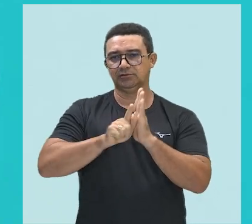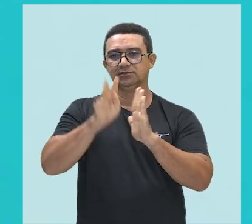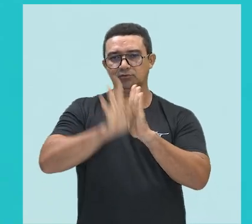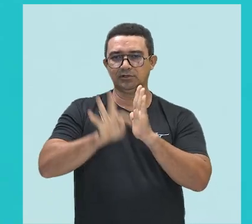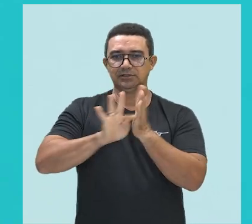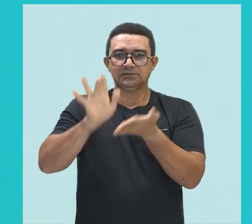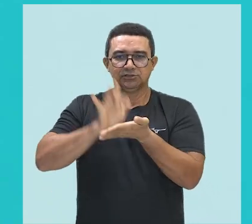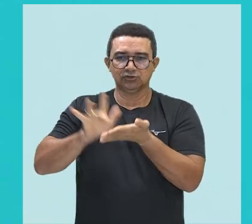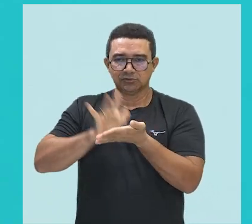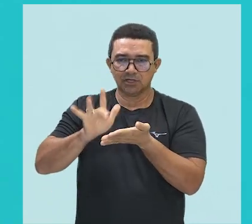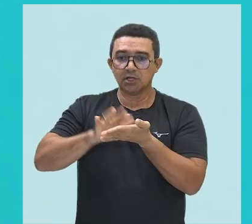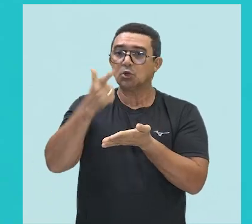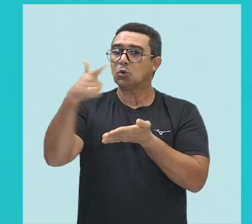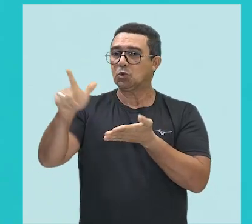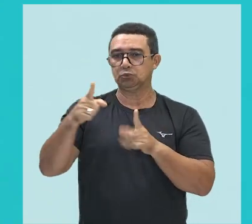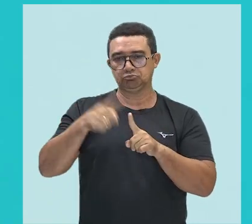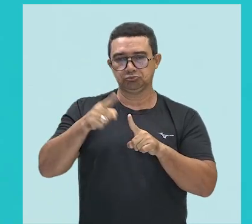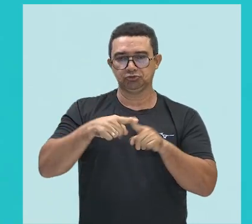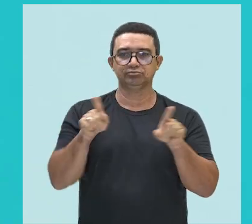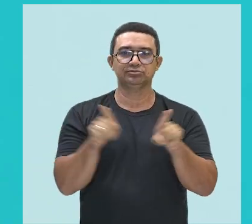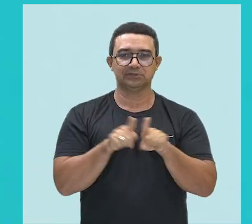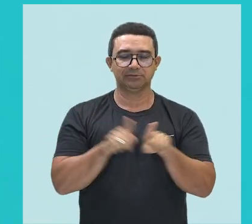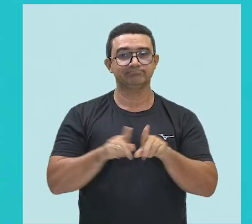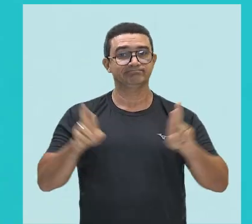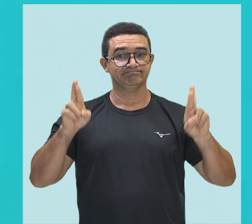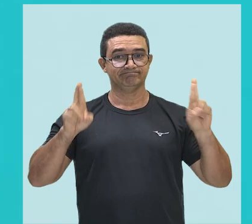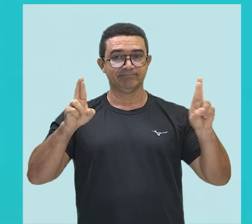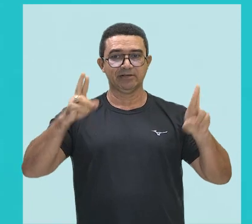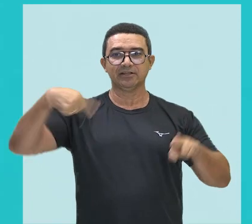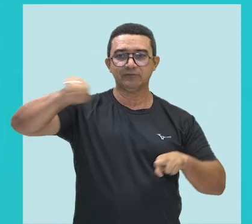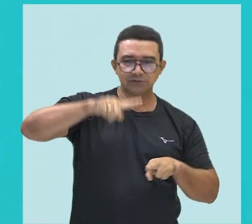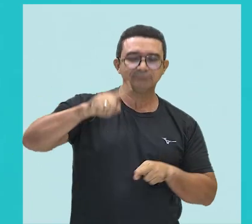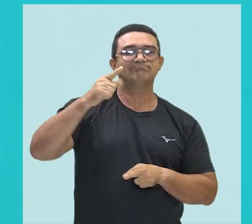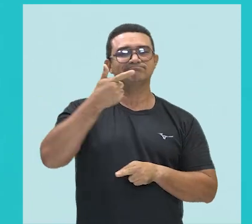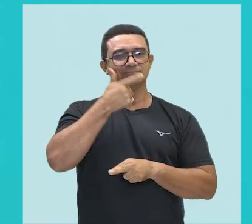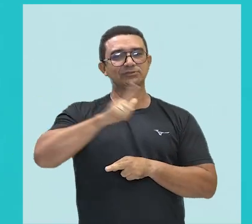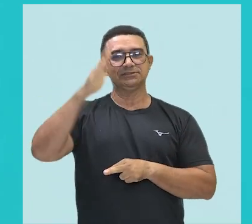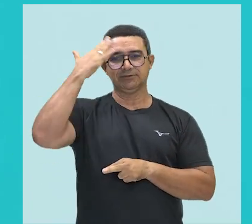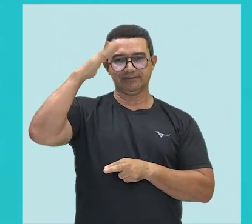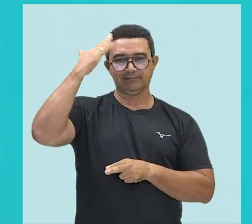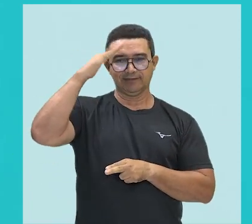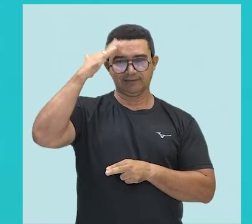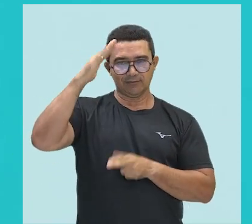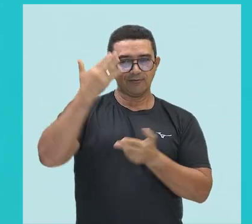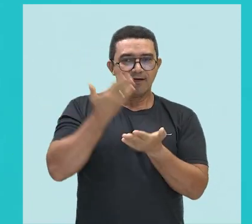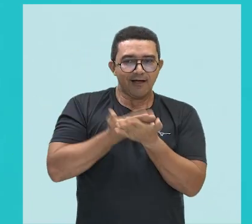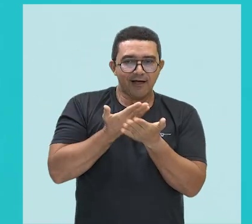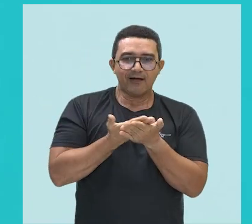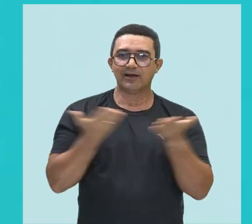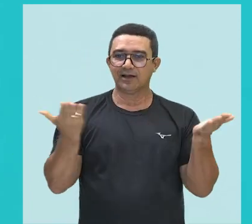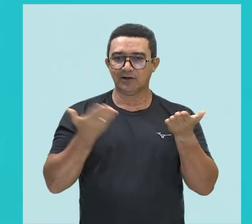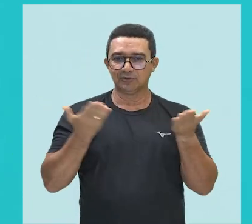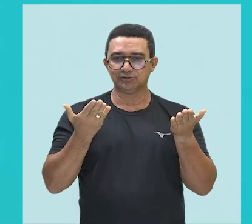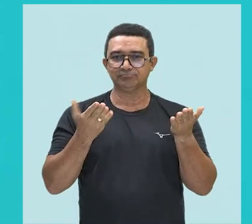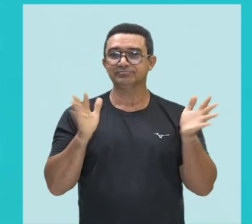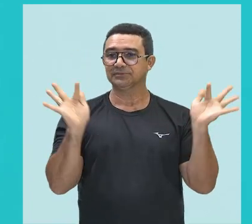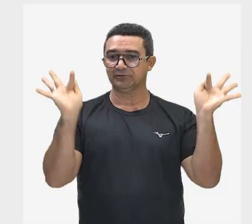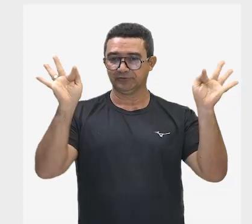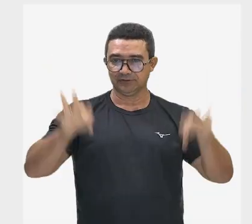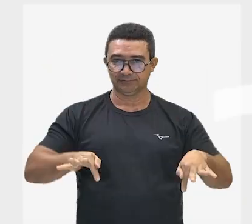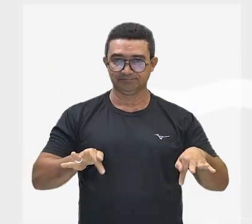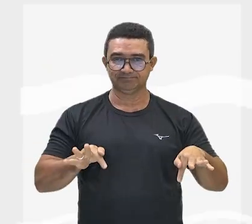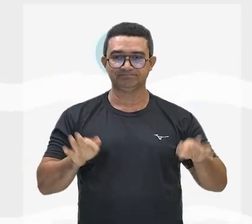também. E eu espero que vocês tenham conseguido entender até aqui. Nós ficamos por aqui. See you next class.